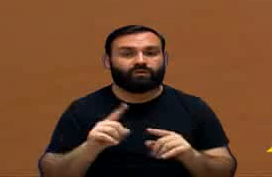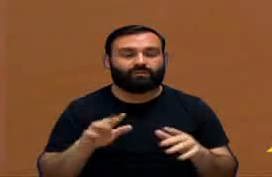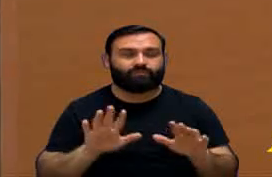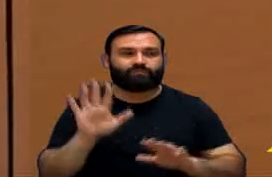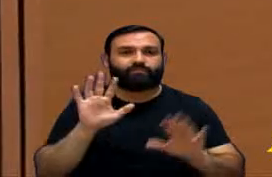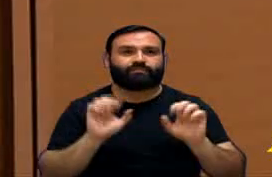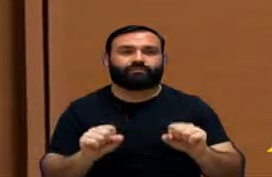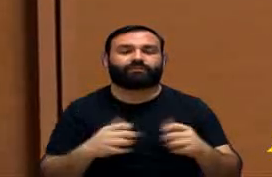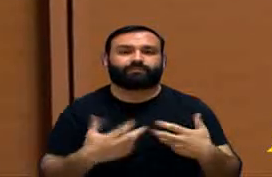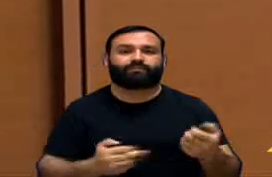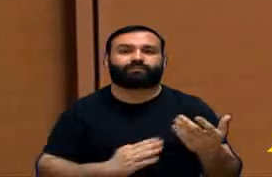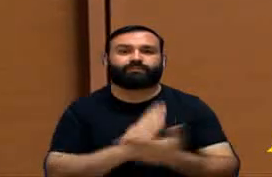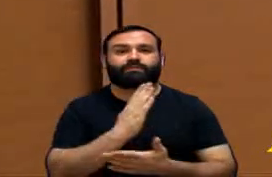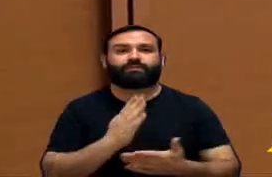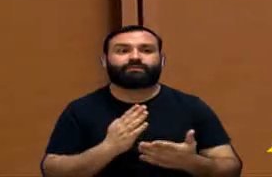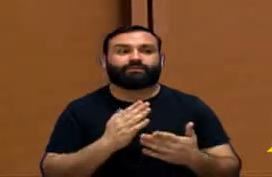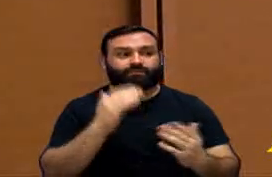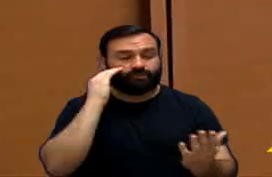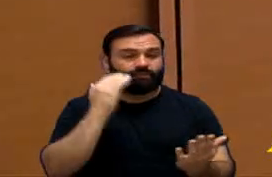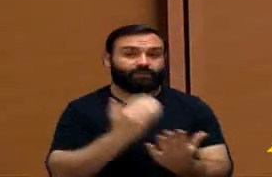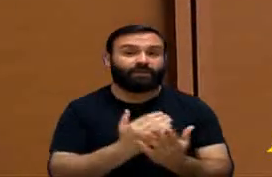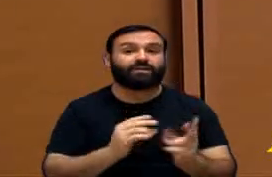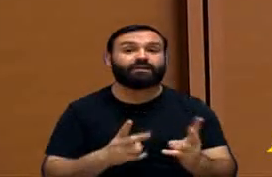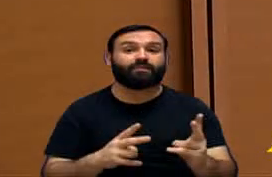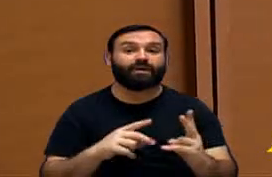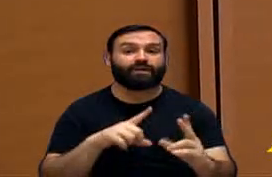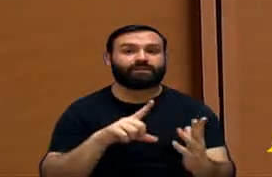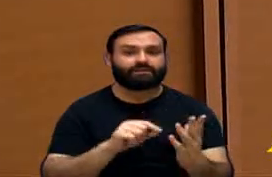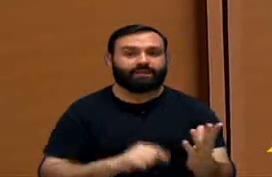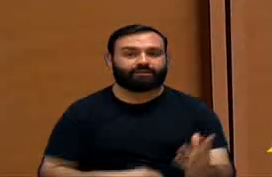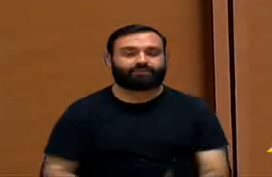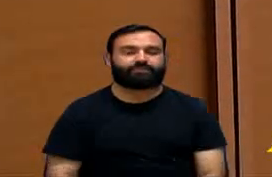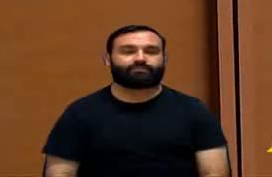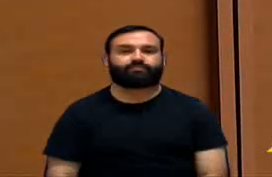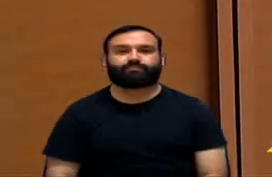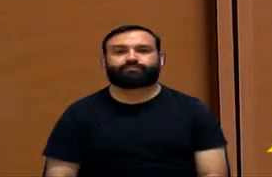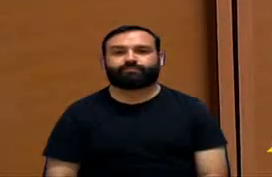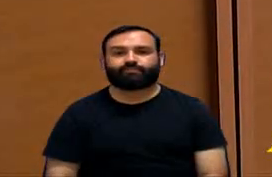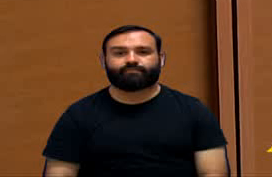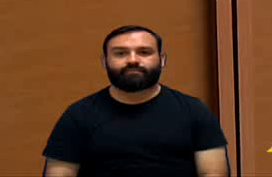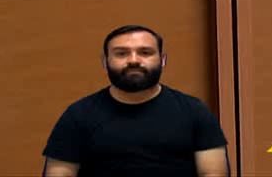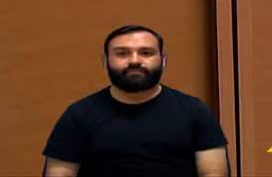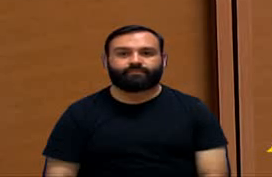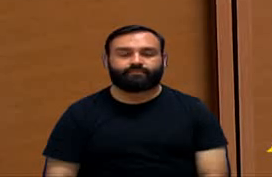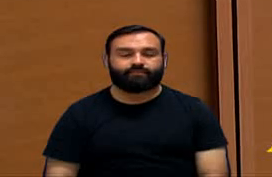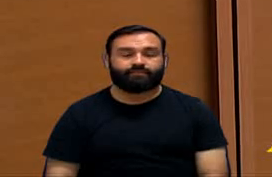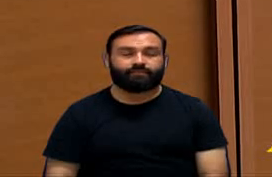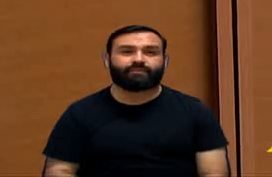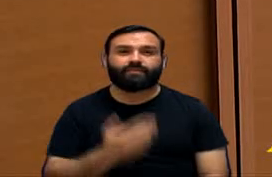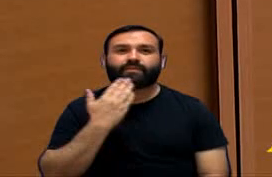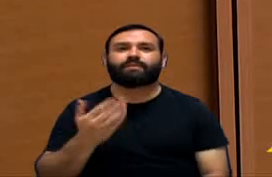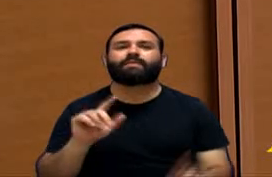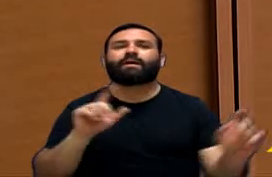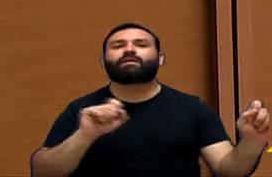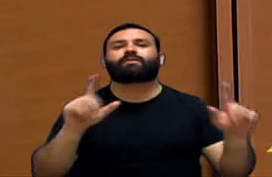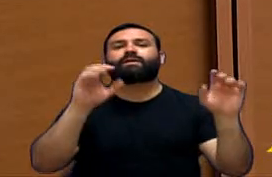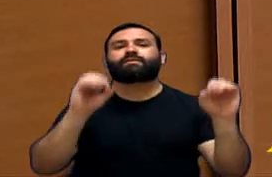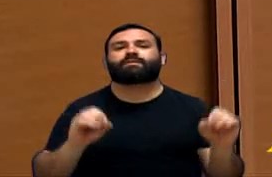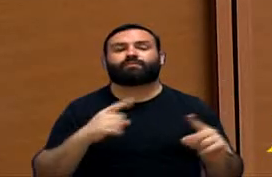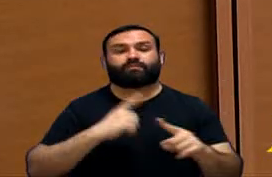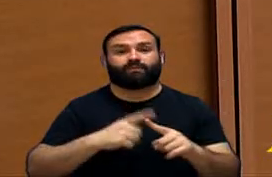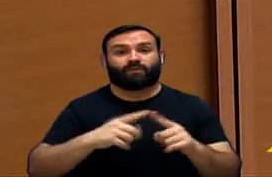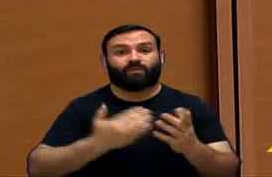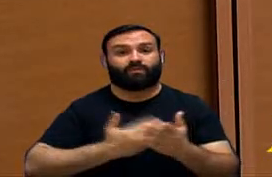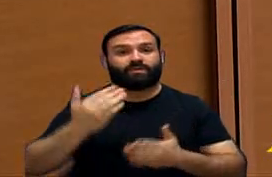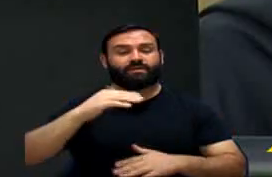queer se manifestar aprovado respeitando os destaques eu gostaria que zer Asse o o painel para que nós